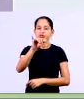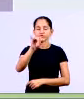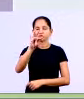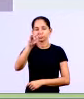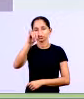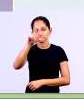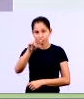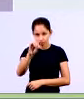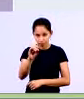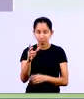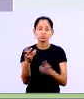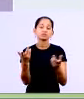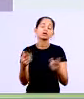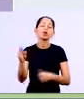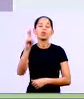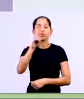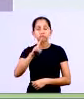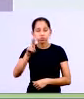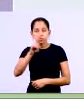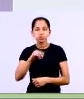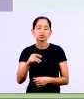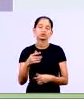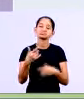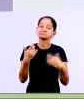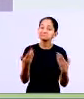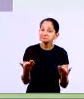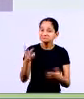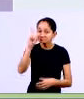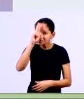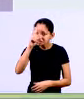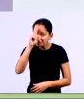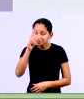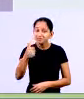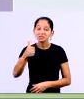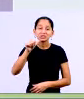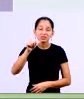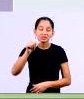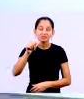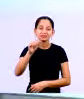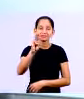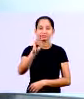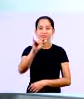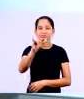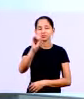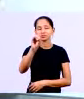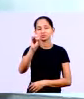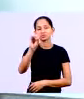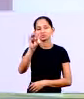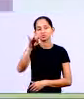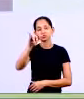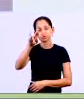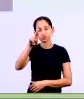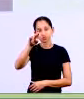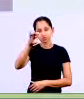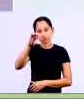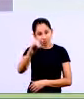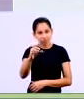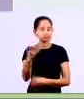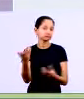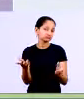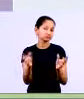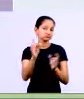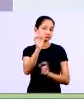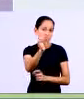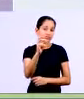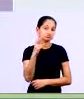ou seja, a gente usa tônico, biotônico, fontoura, a gente usa tônico para ficar mais forte. Então, tônica, sílaba